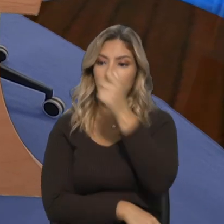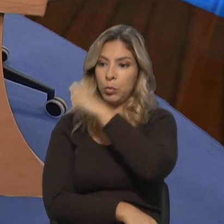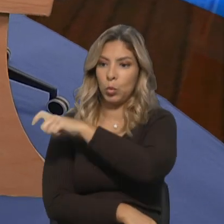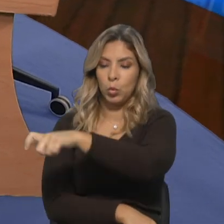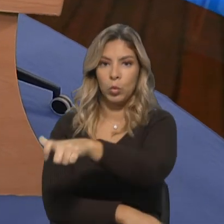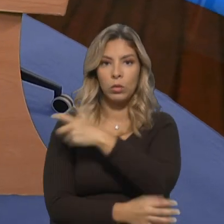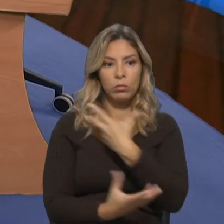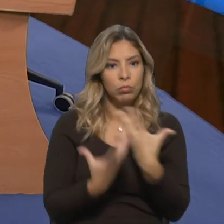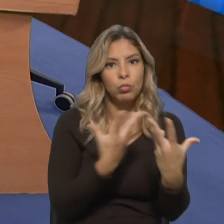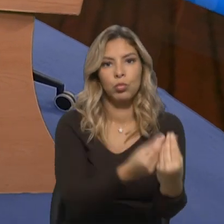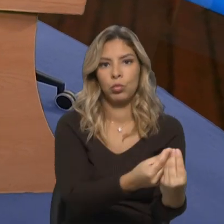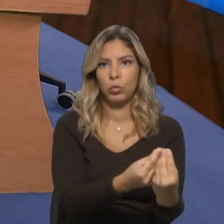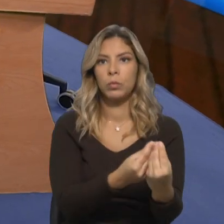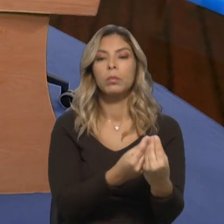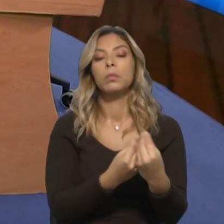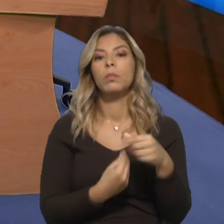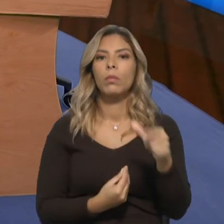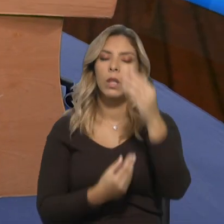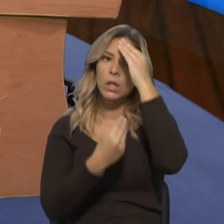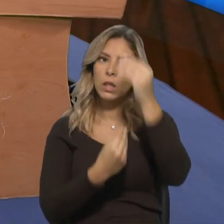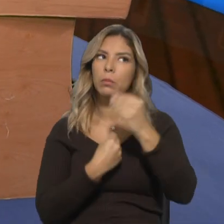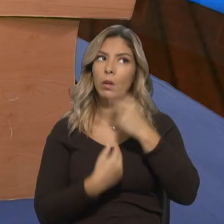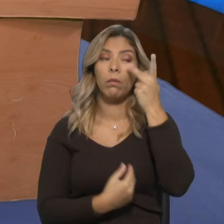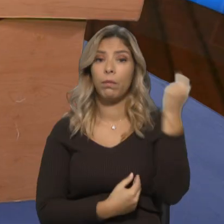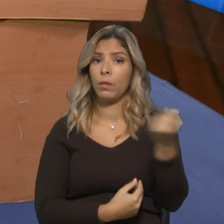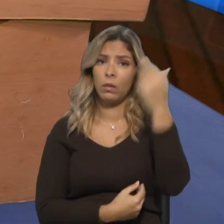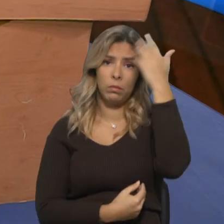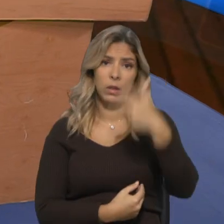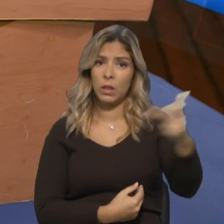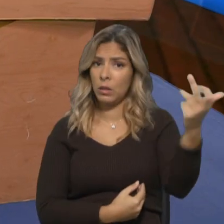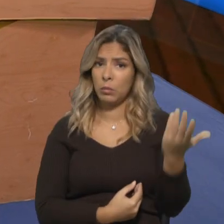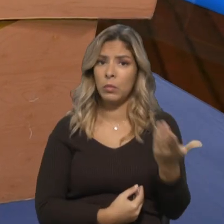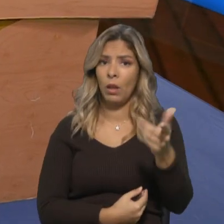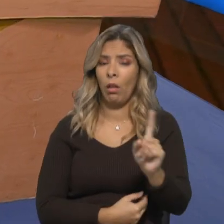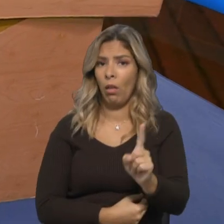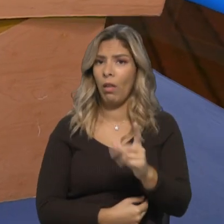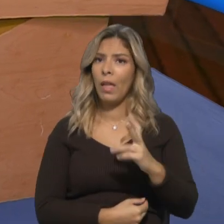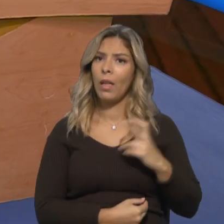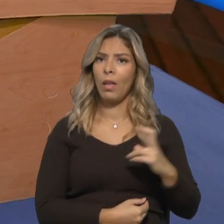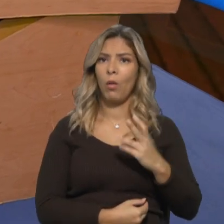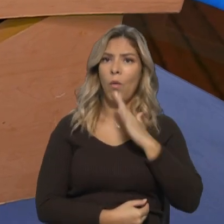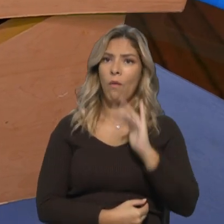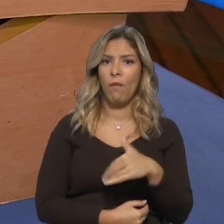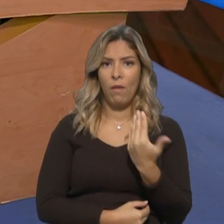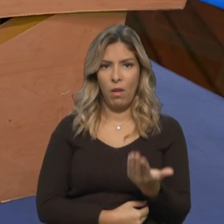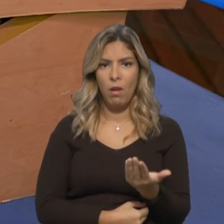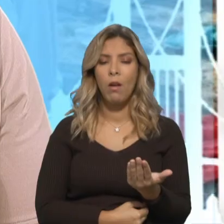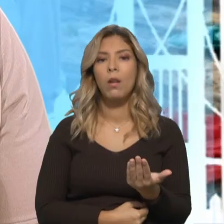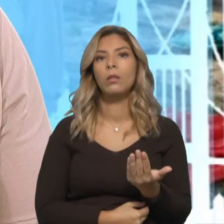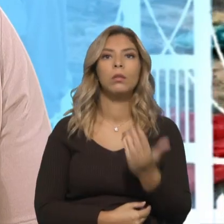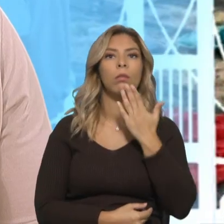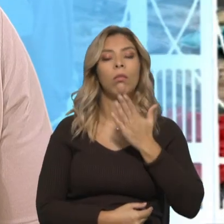ensinamentos também servem-nos como ensinamentos para a vida e achamos que também é uma das grandes riquezas que o São José Alamano nos deixa para